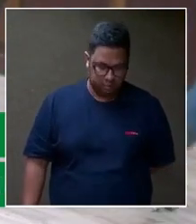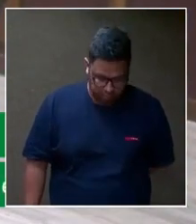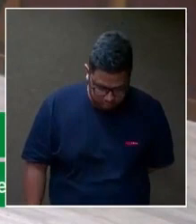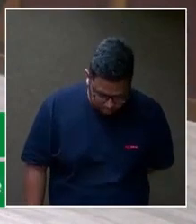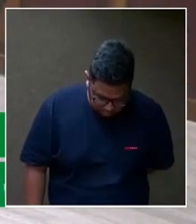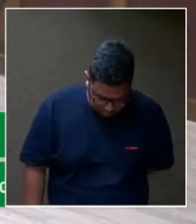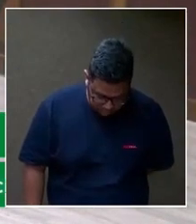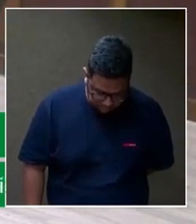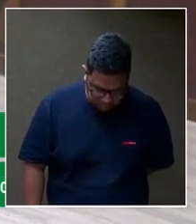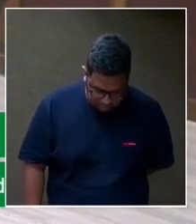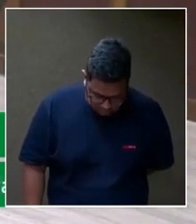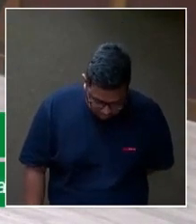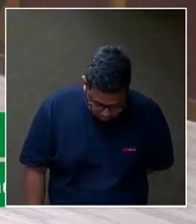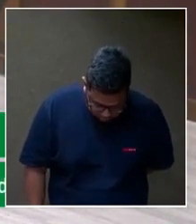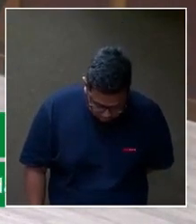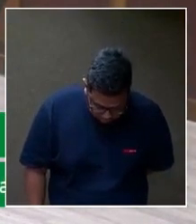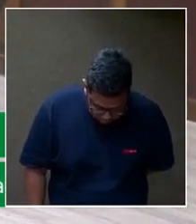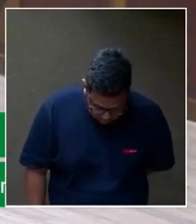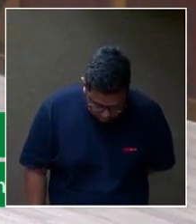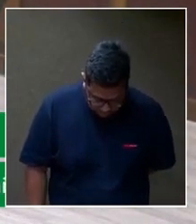senão não vai gravar.